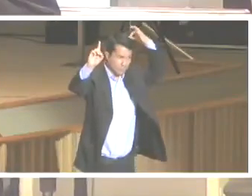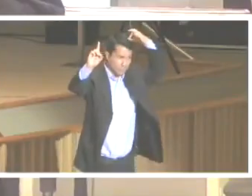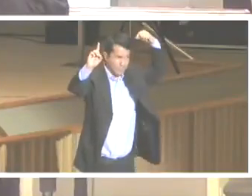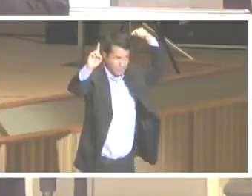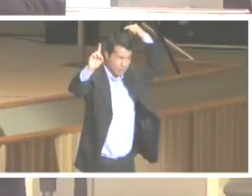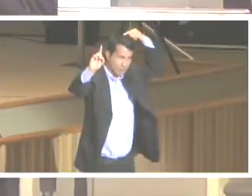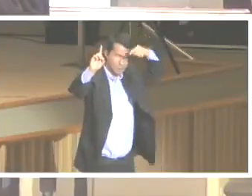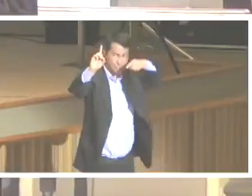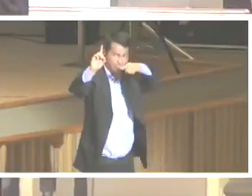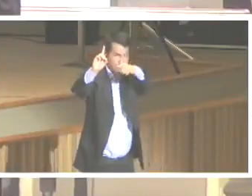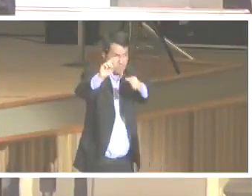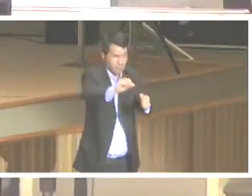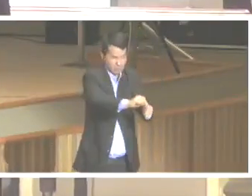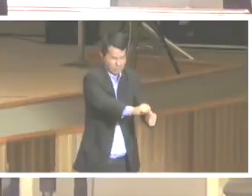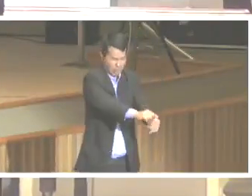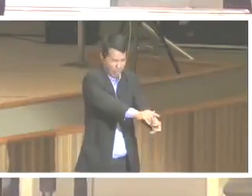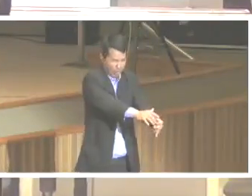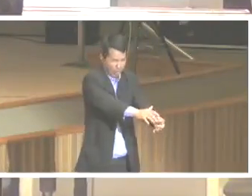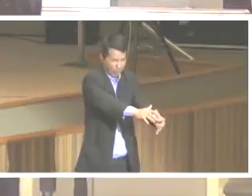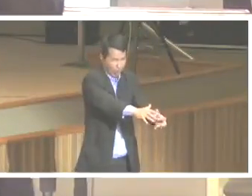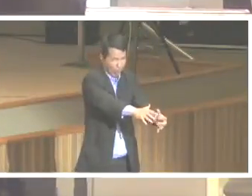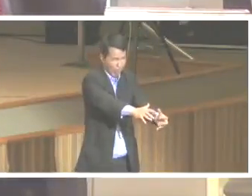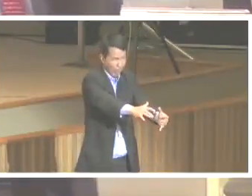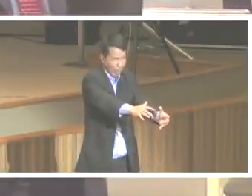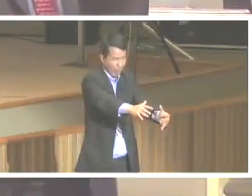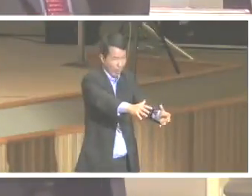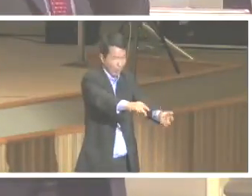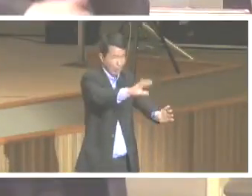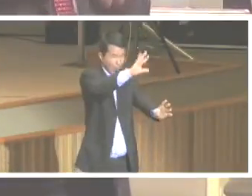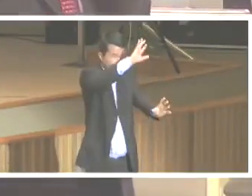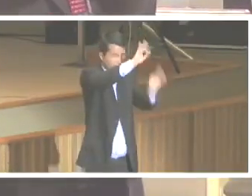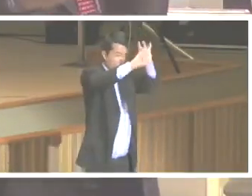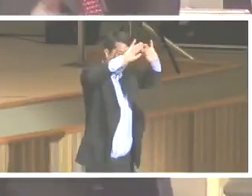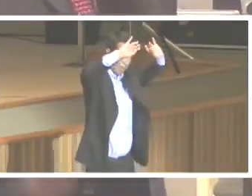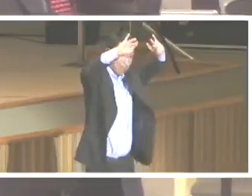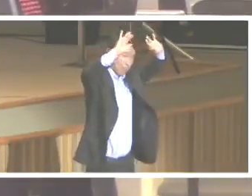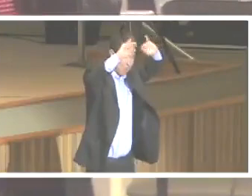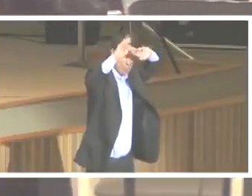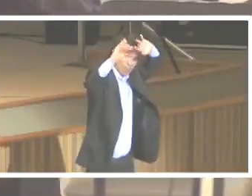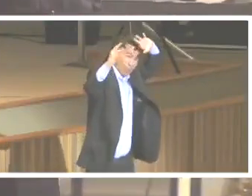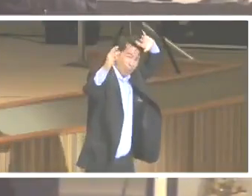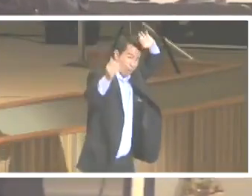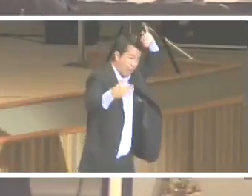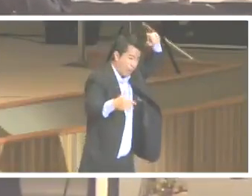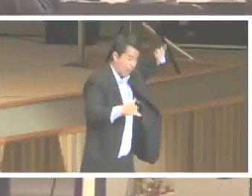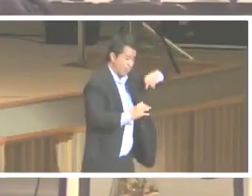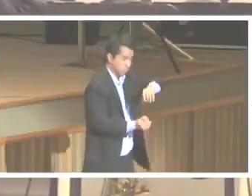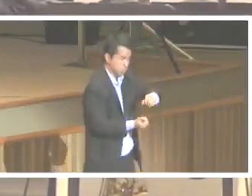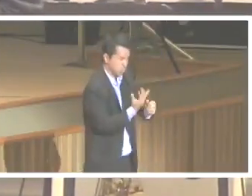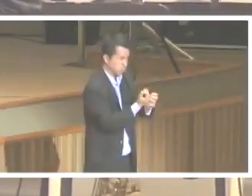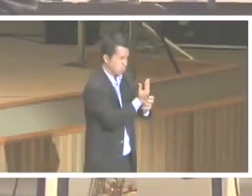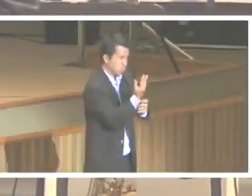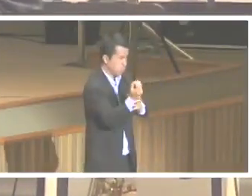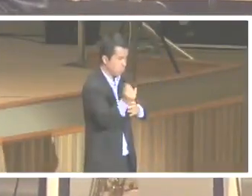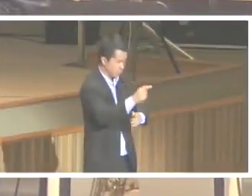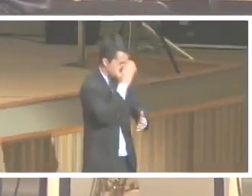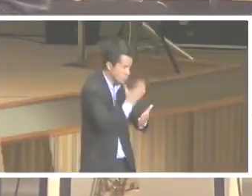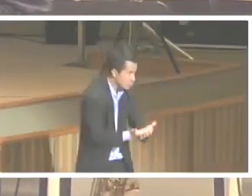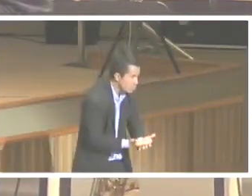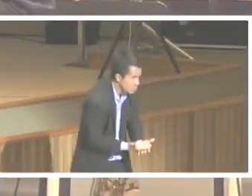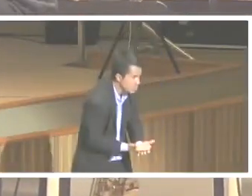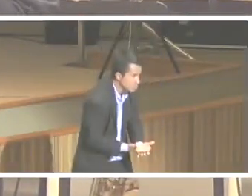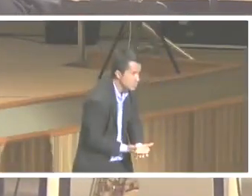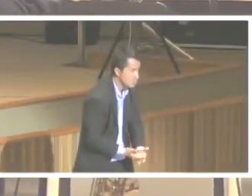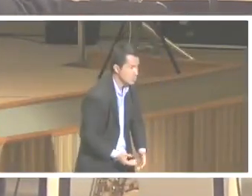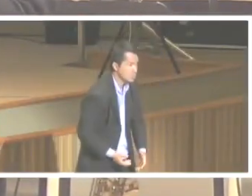terra santo e mutável eterno se acredita mesmo